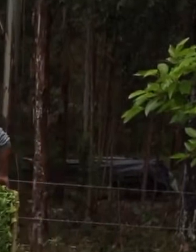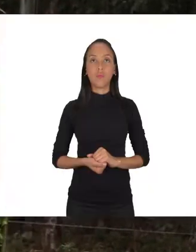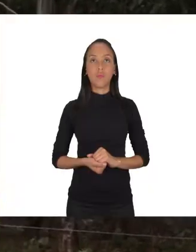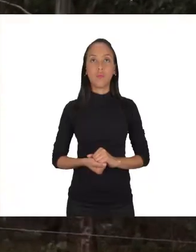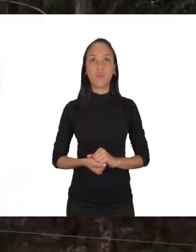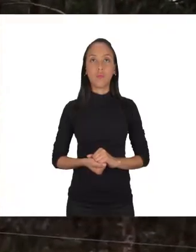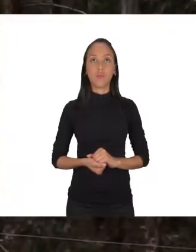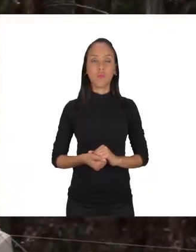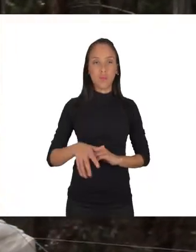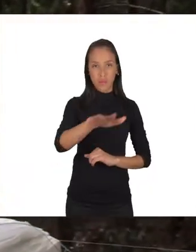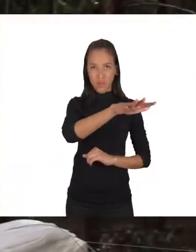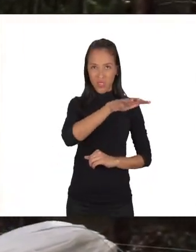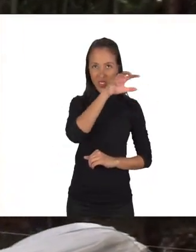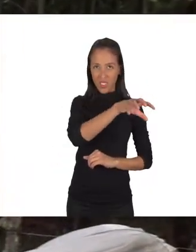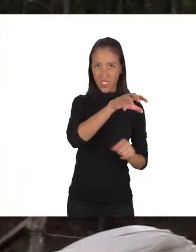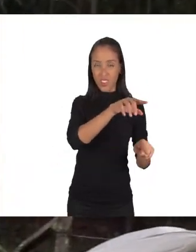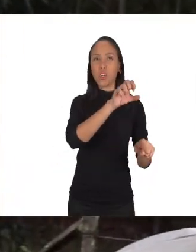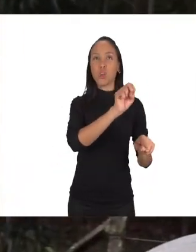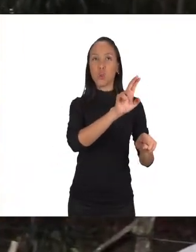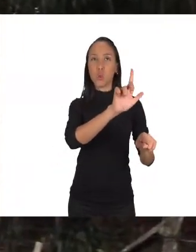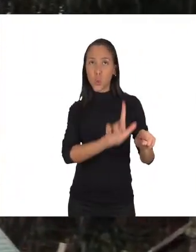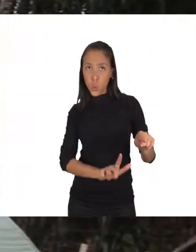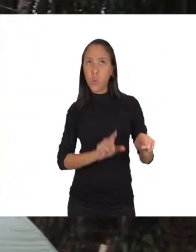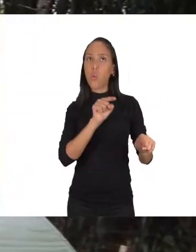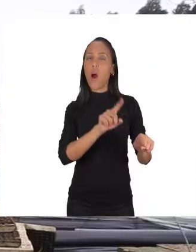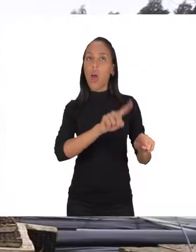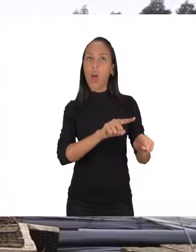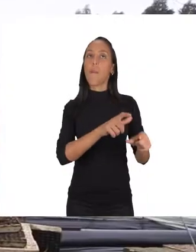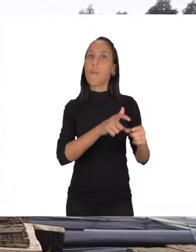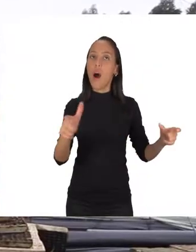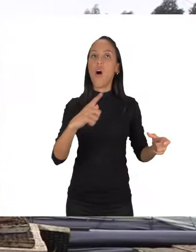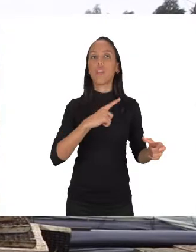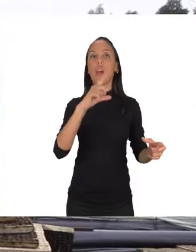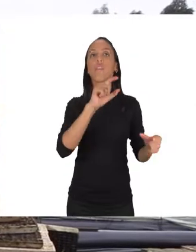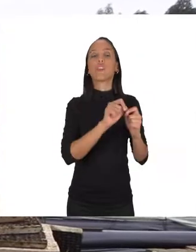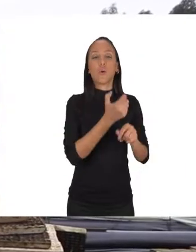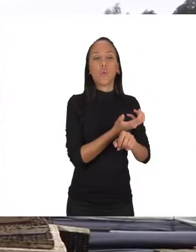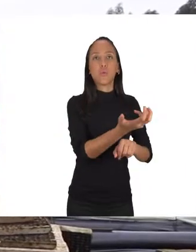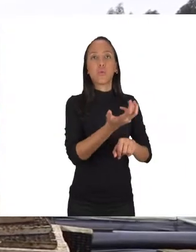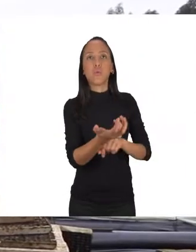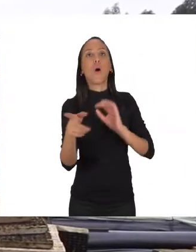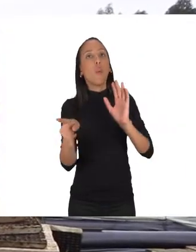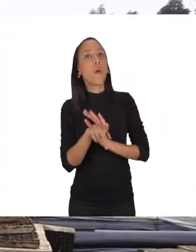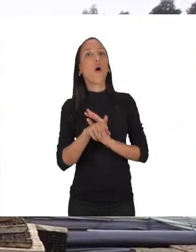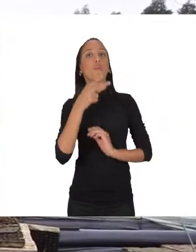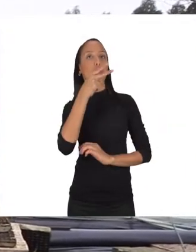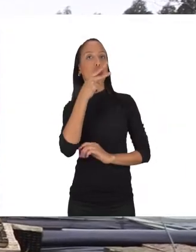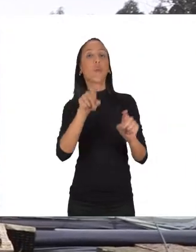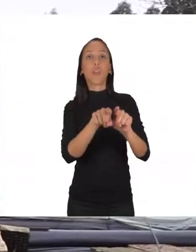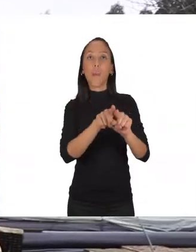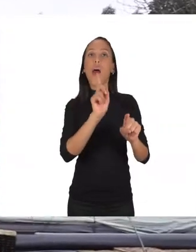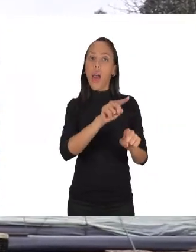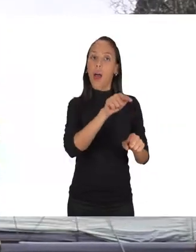A região sul, que é onde tem a maior concentração de produção de tabaco, também é onde tem a maior concentração de pequenos produtores de agricultura familiar, que